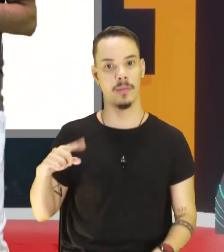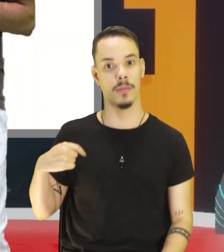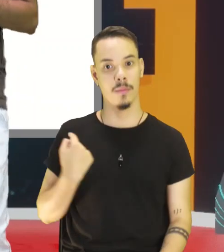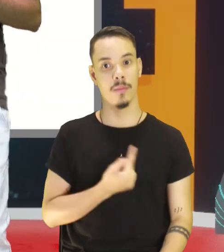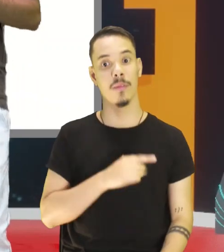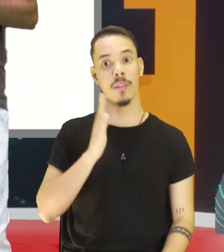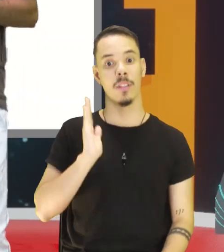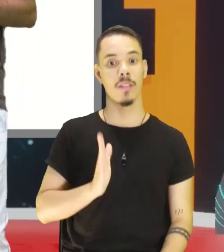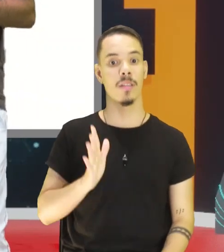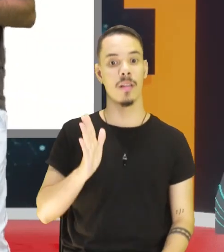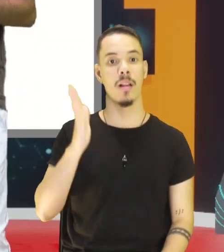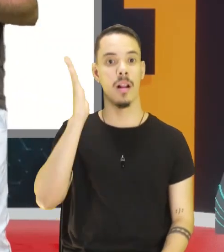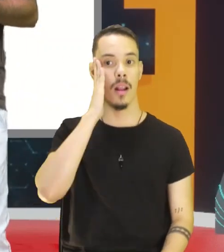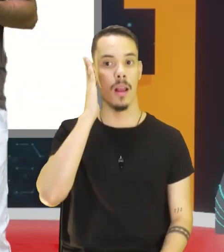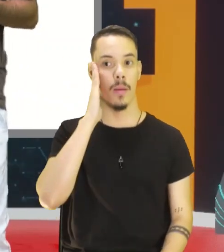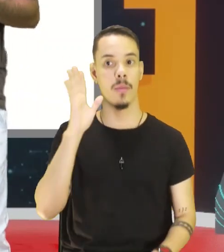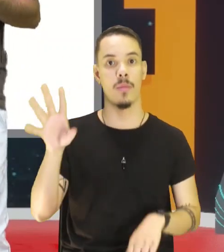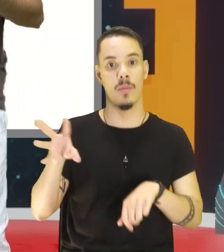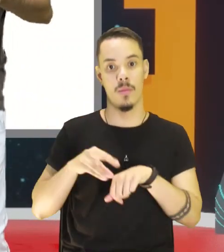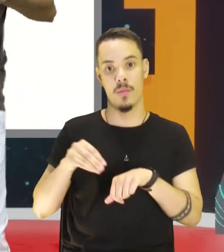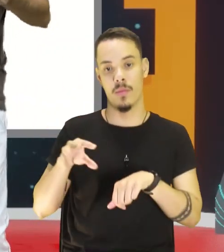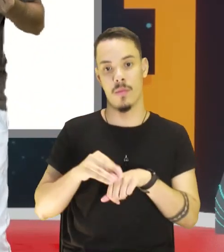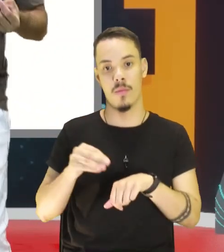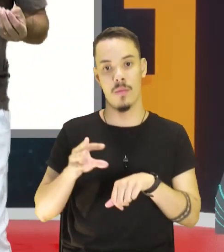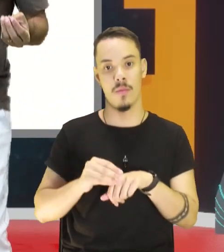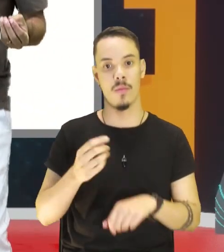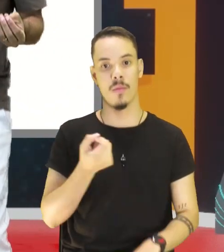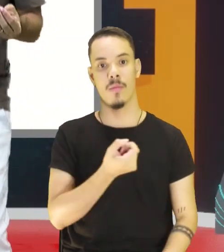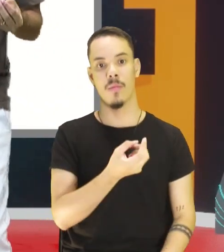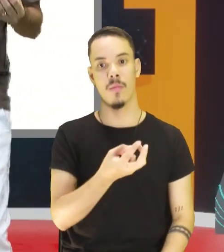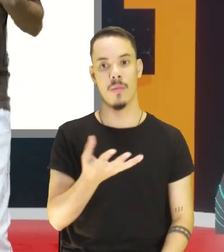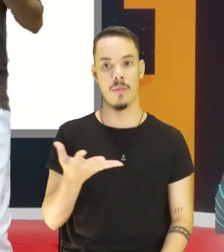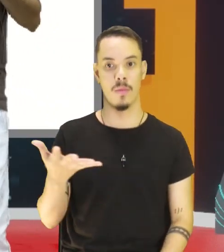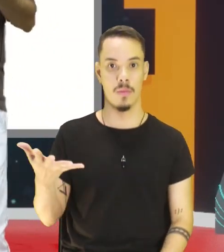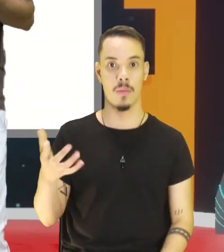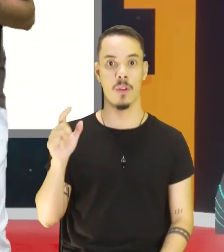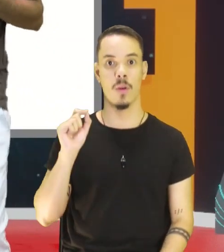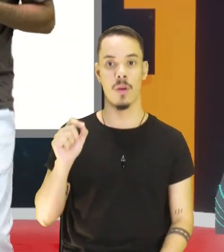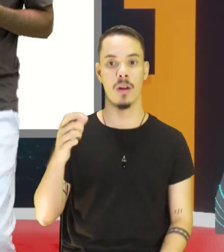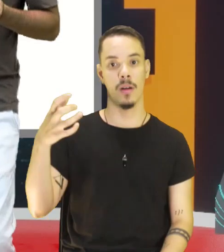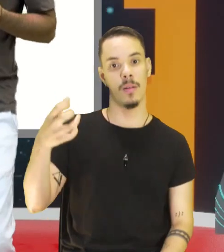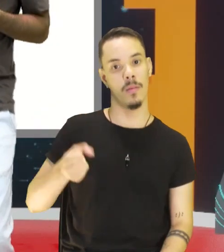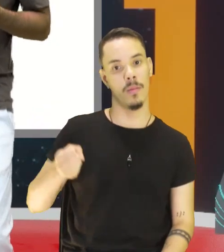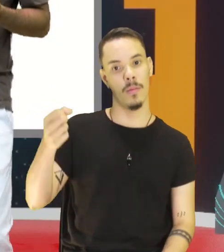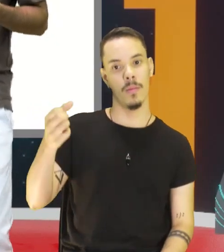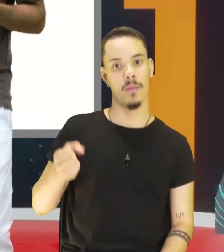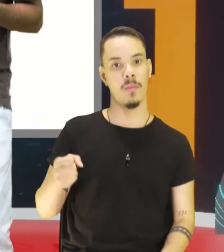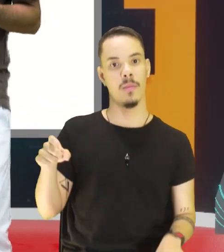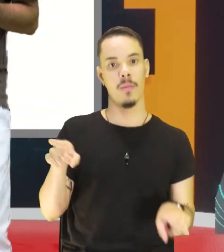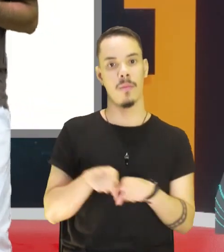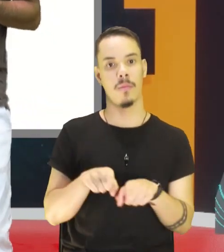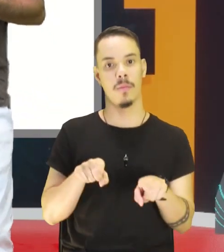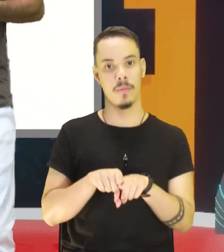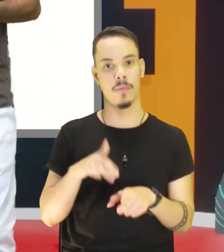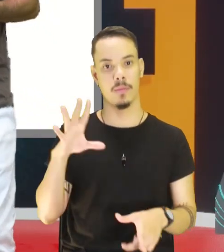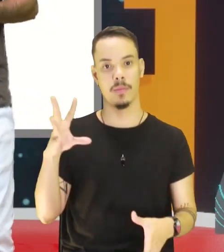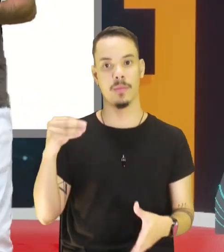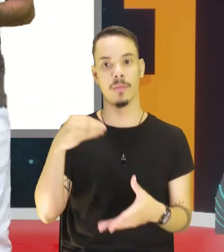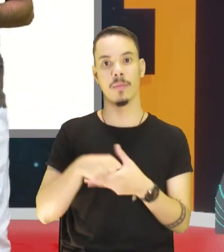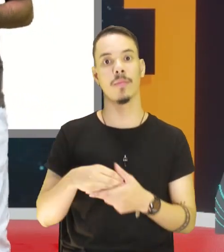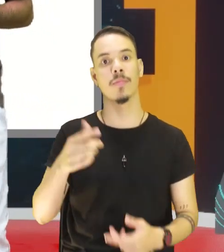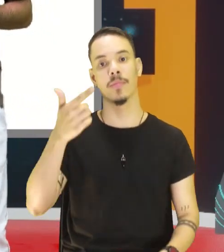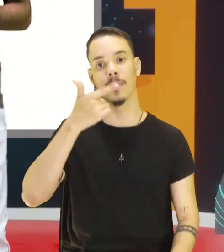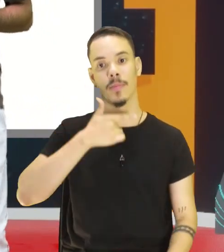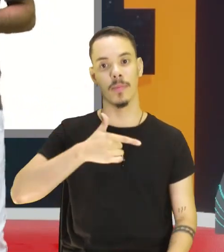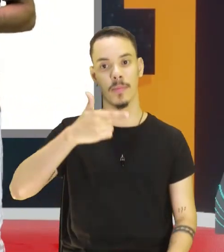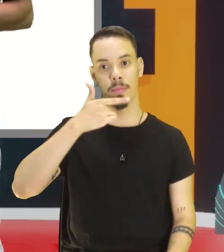certo conhecimento sobre a quantidade de leite, a quantidade que rende esses litros de leite em